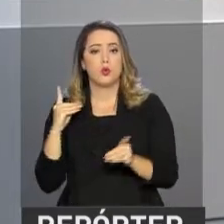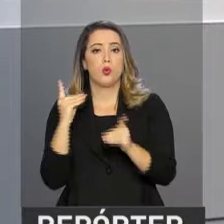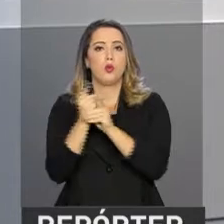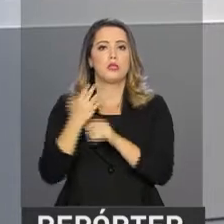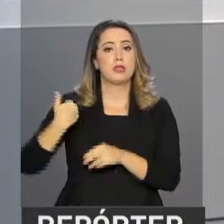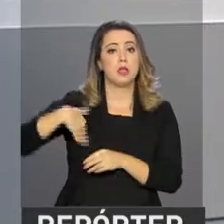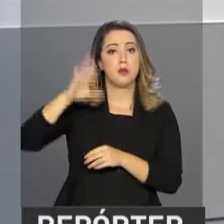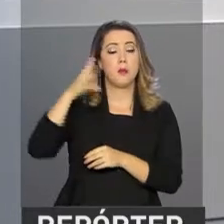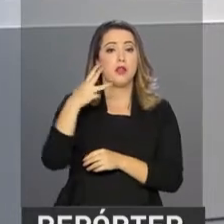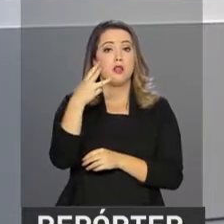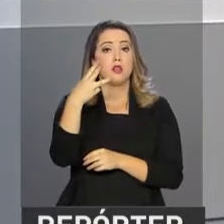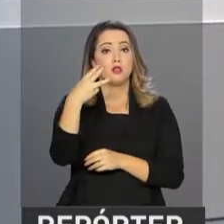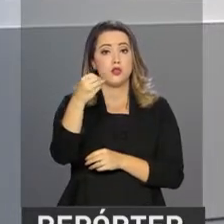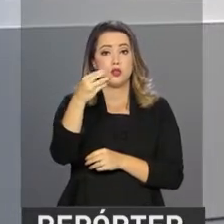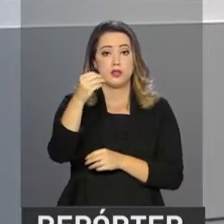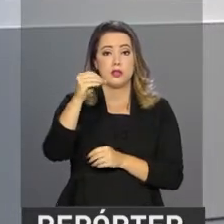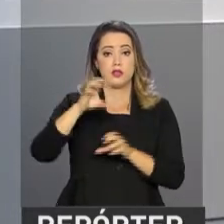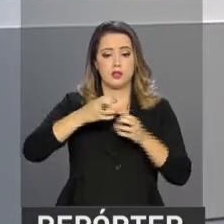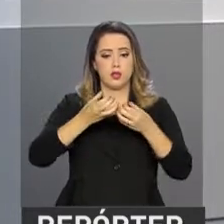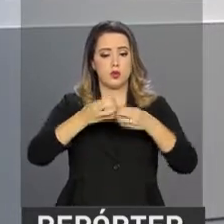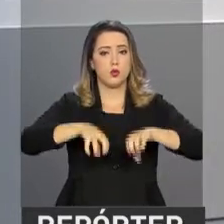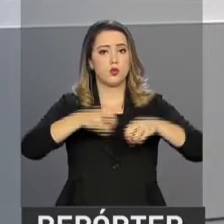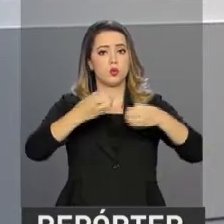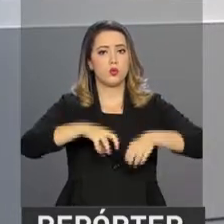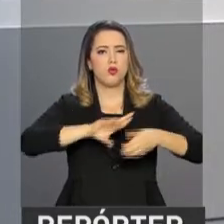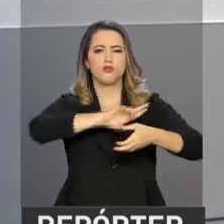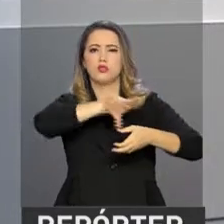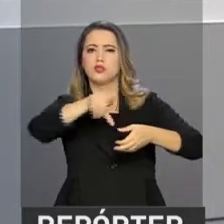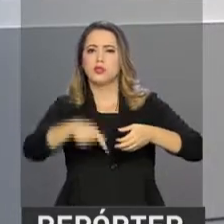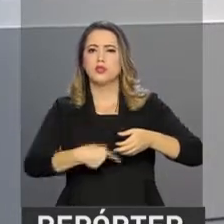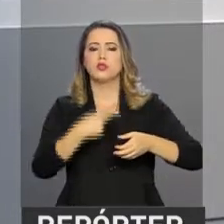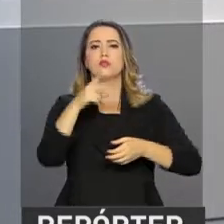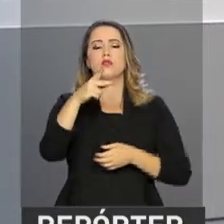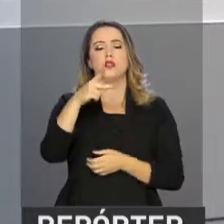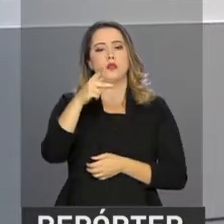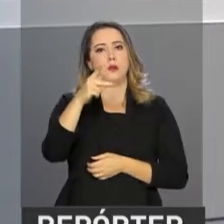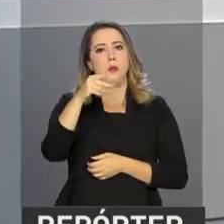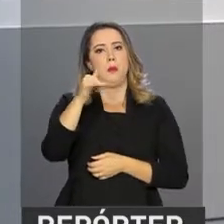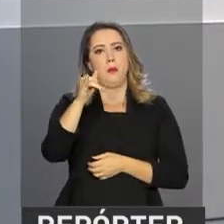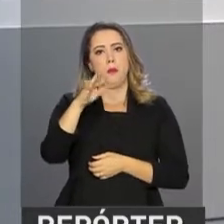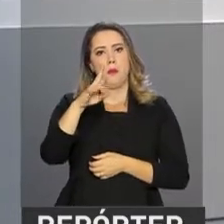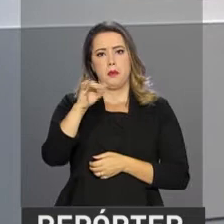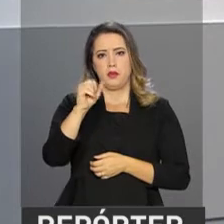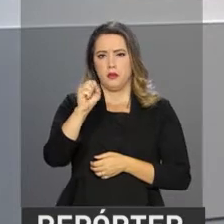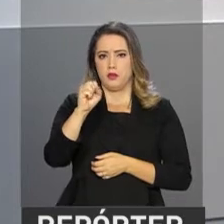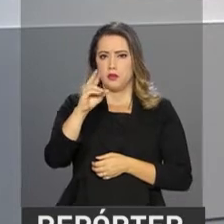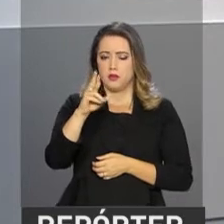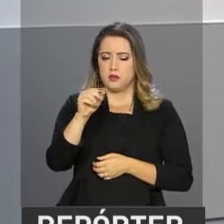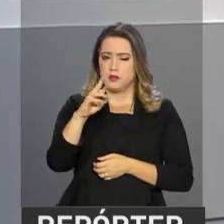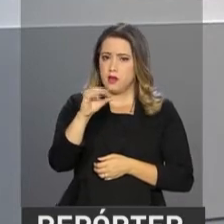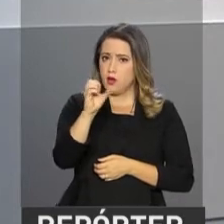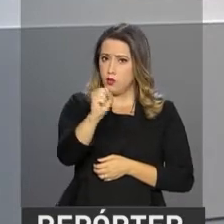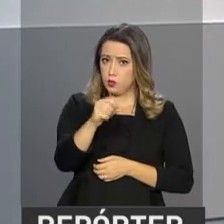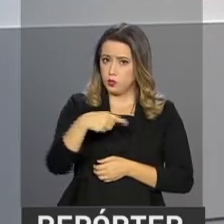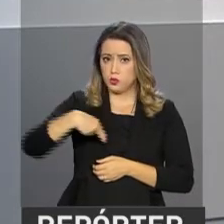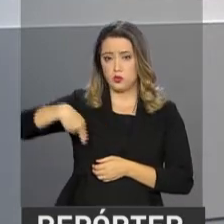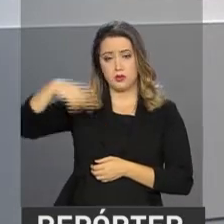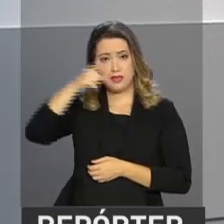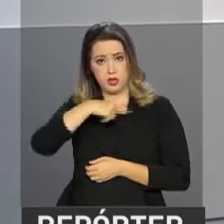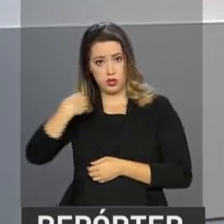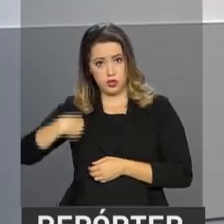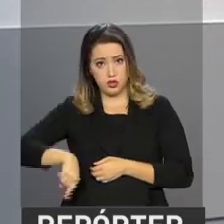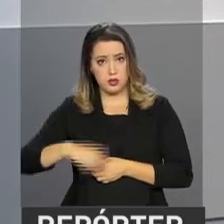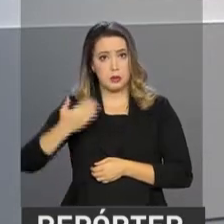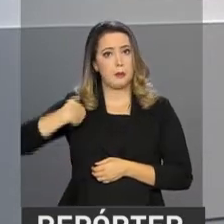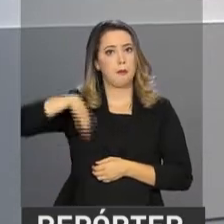300 ovos e centenas de restos de esqueletos de pterossauros no noroeste da china é a maior concentração de